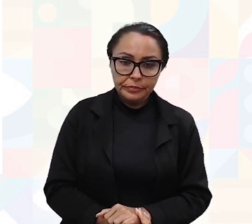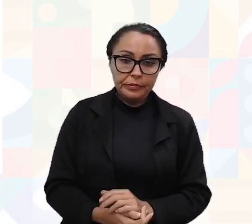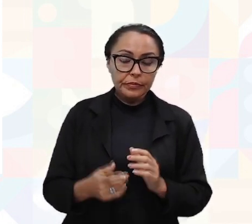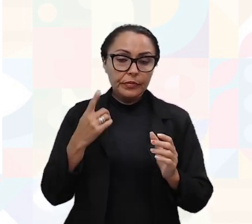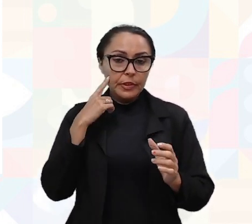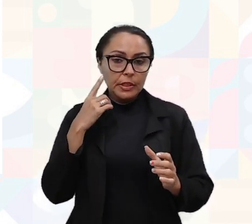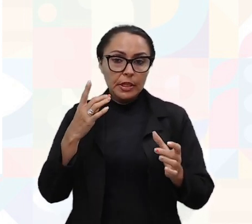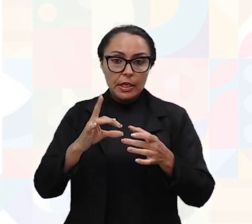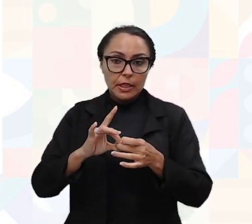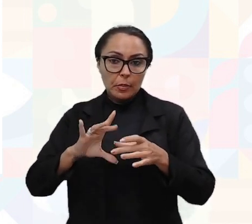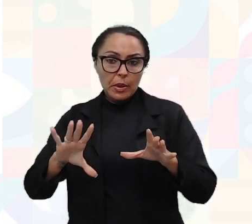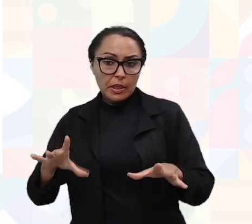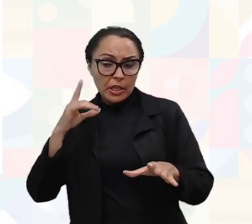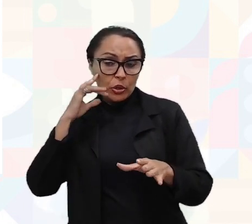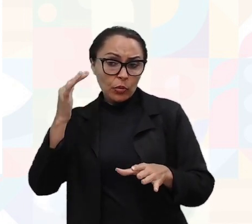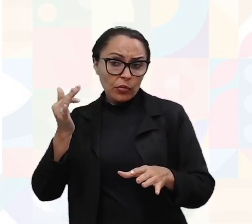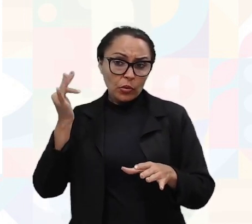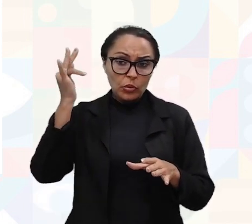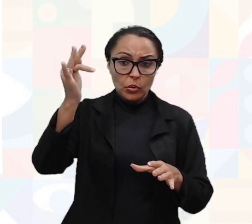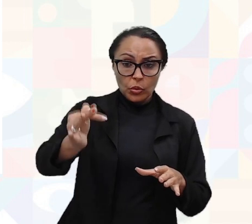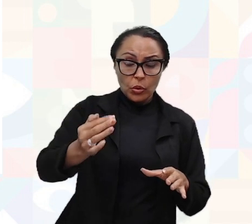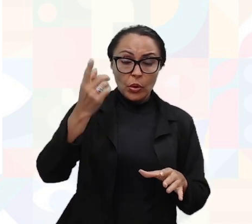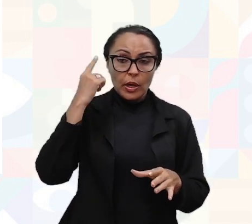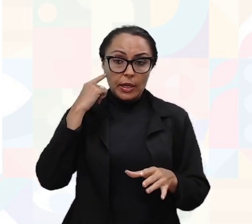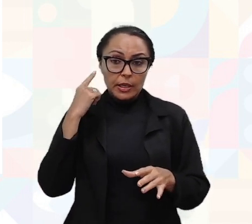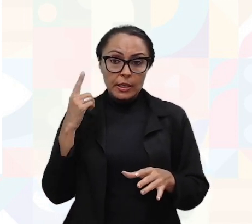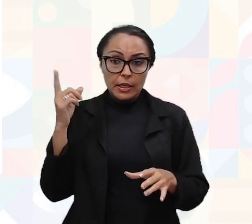independente depende do futuro e é difícil